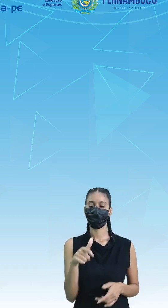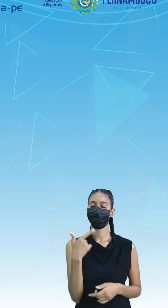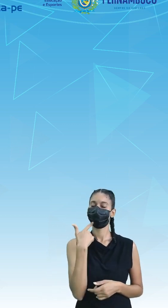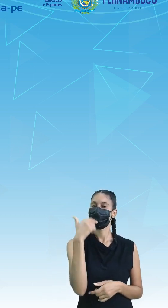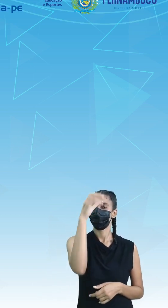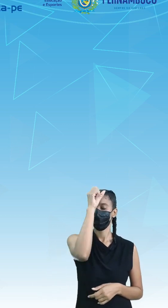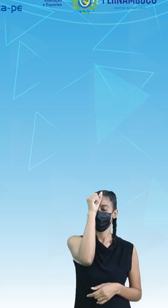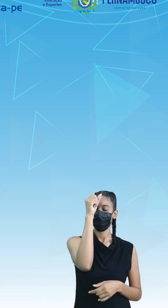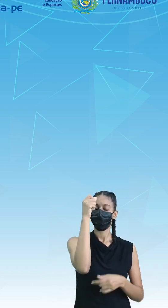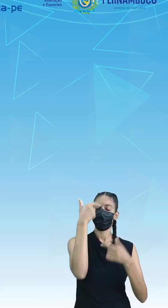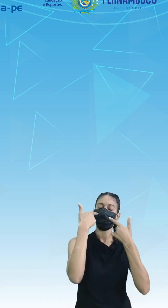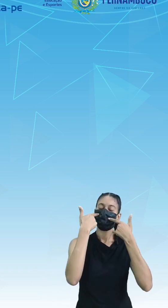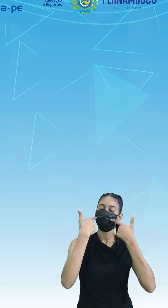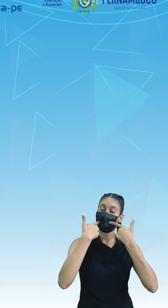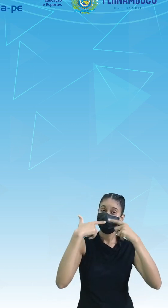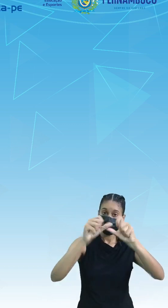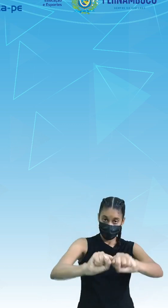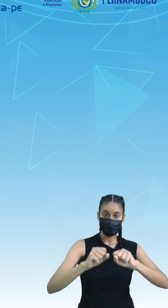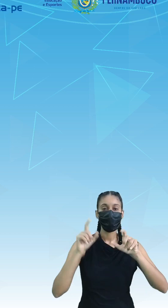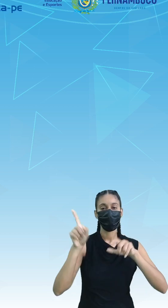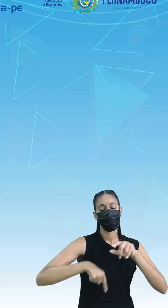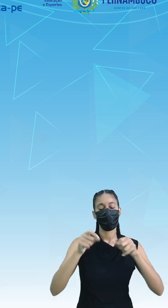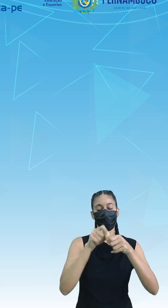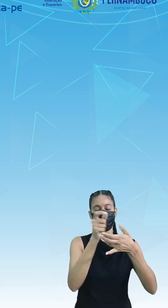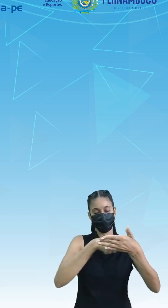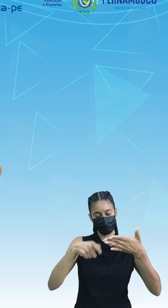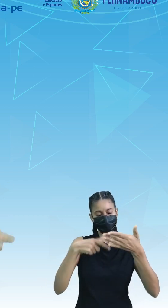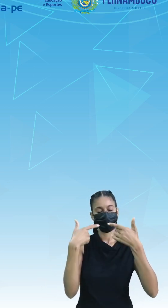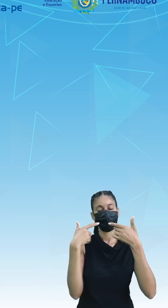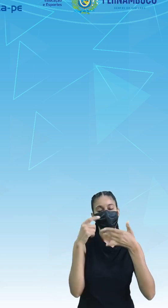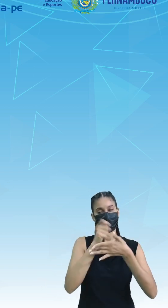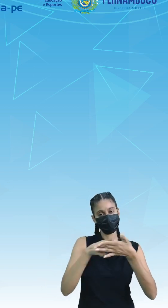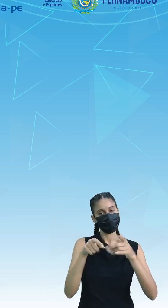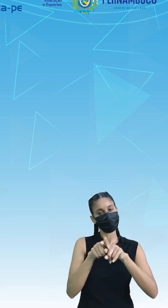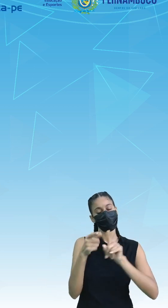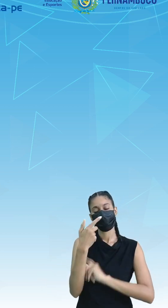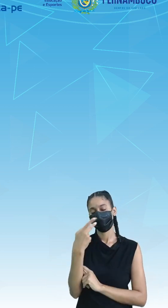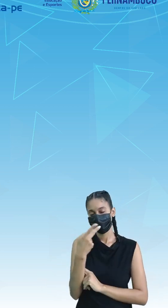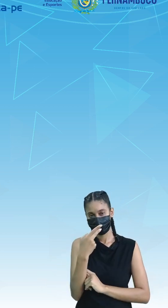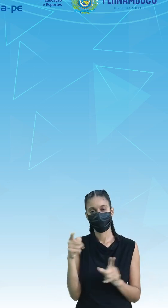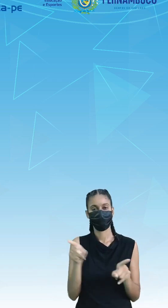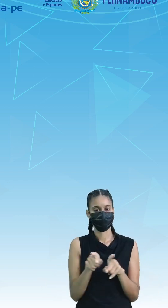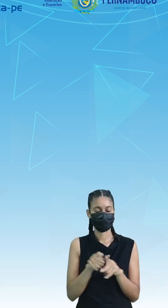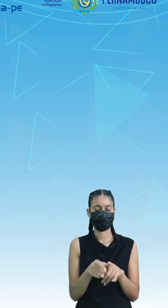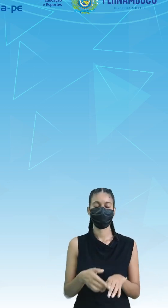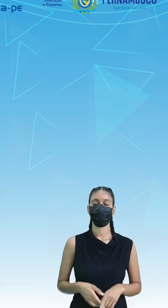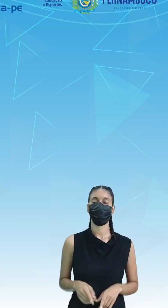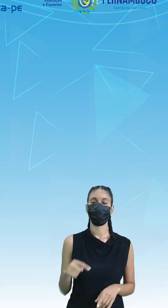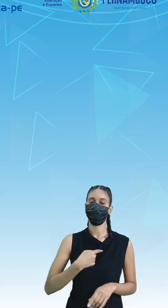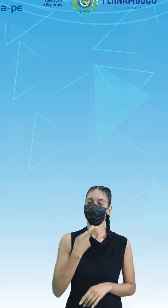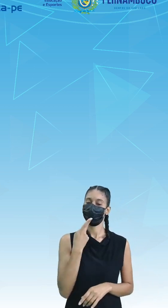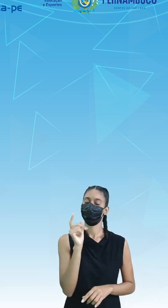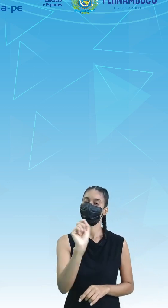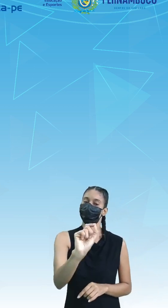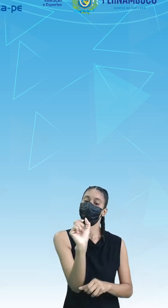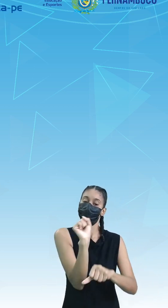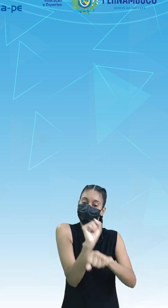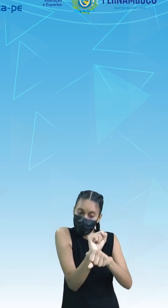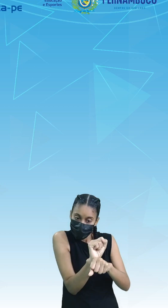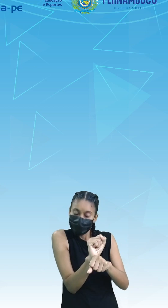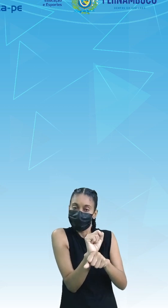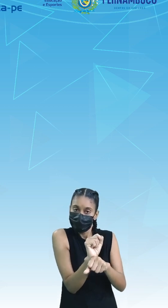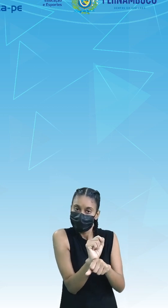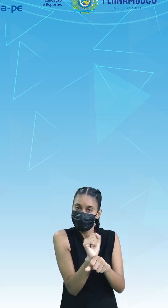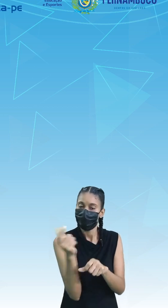Linguística, a parte justamente da língua escrita, da língua falada também. Quando a gente fala e a gente faz pausas